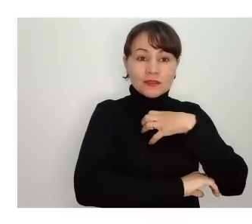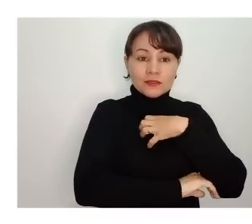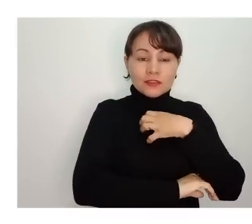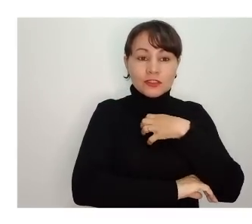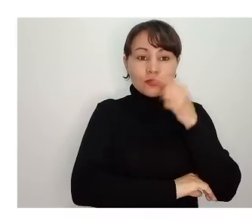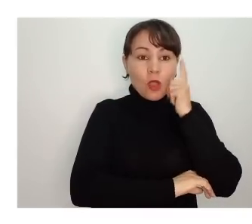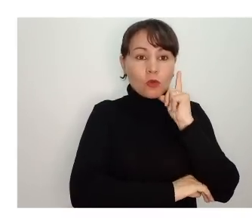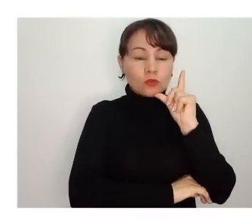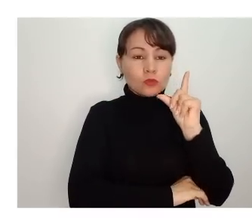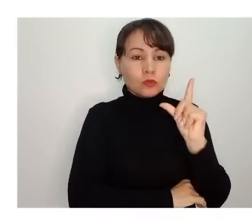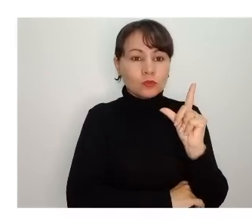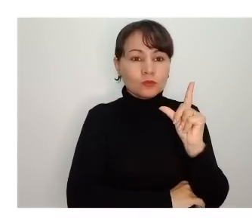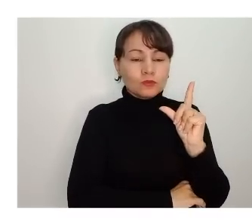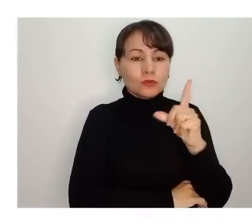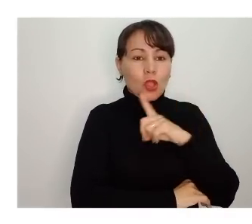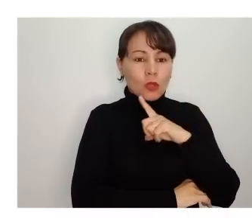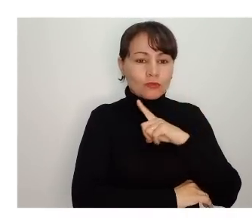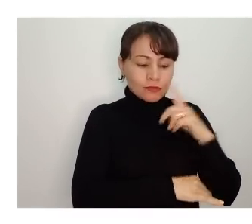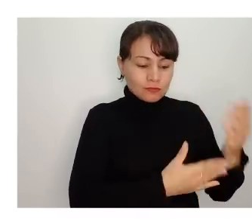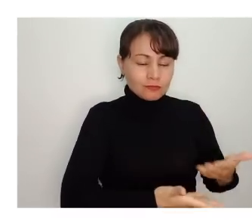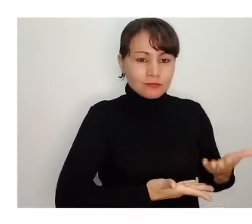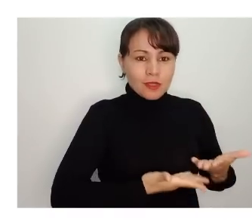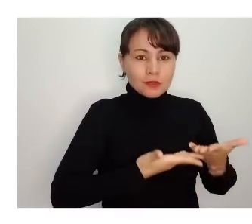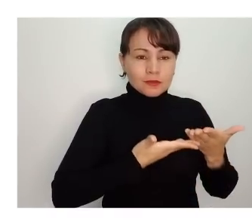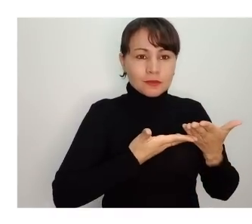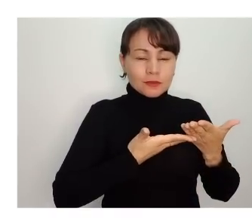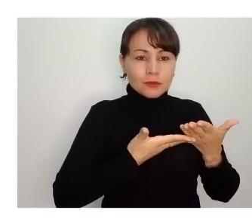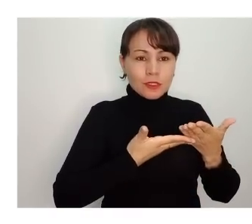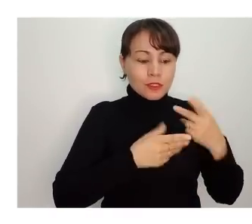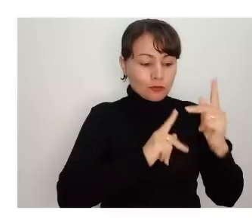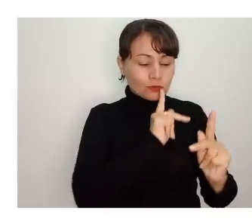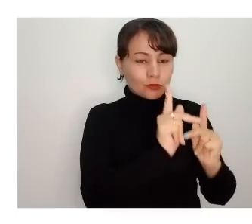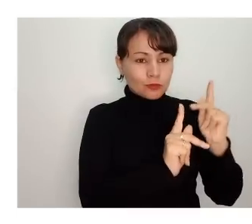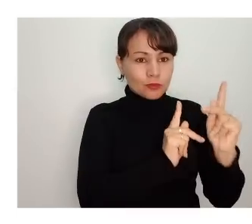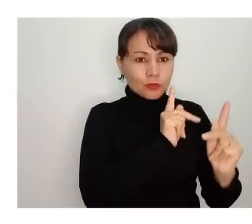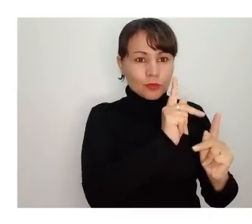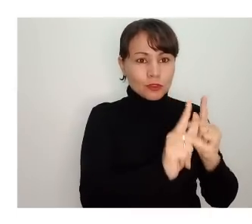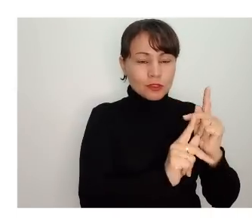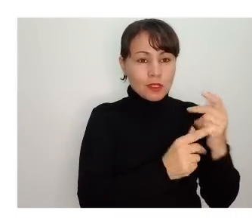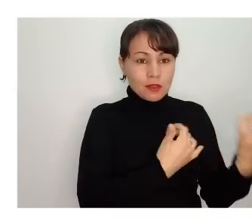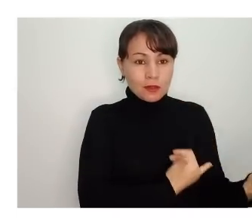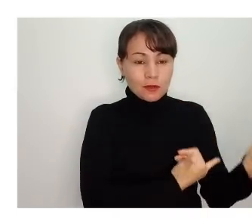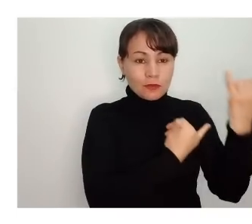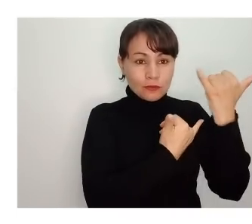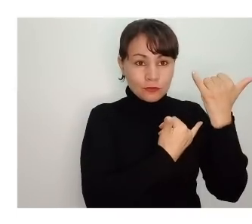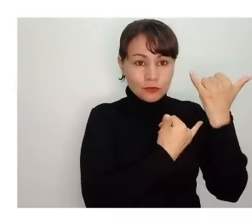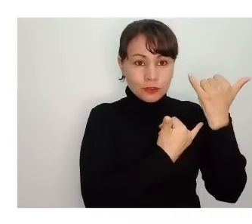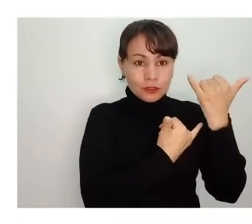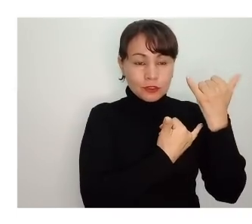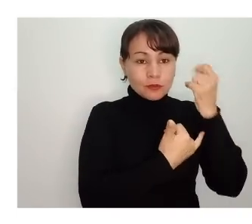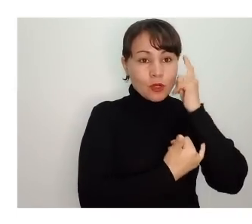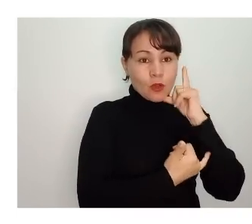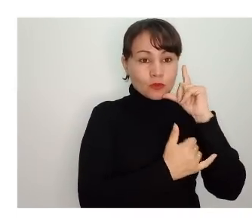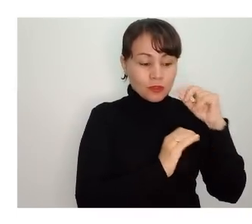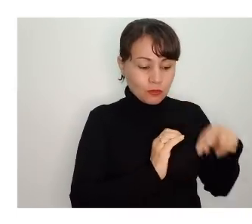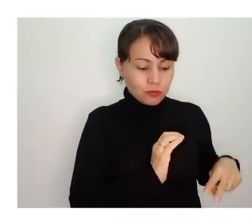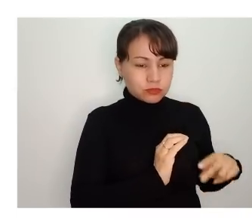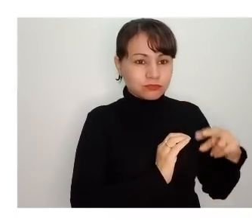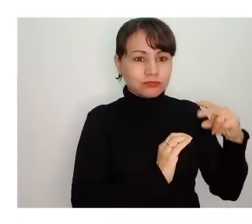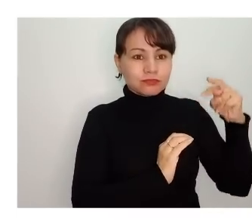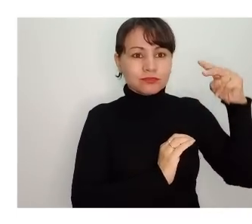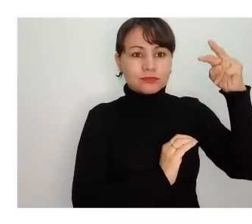dessa forma eu consigo ter uma estimulação para o processamento das informações para eu poder